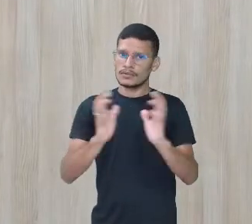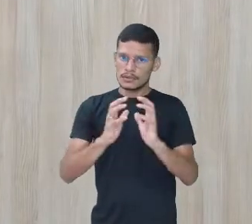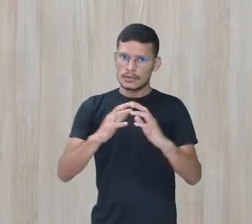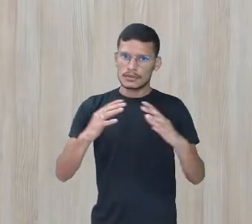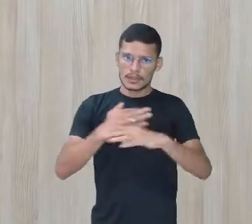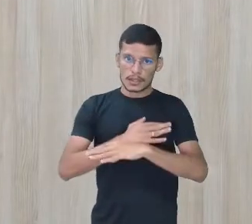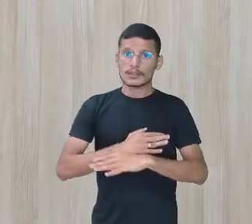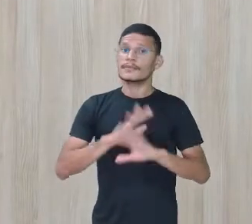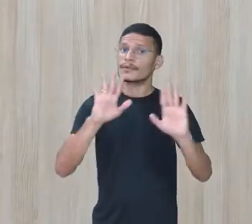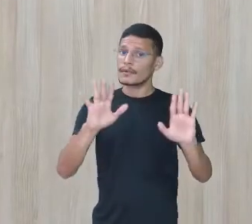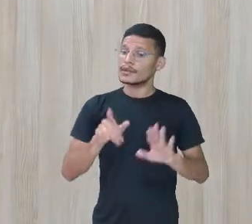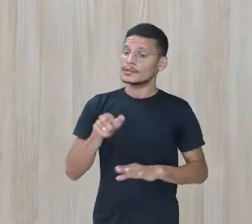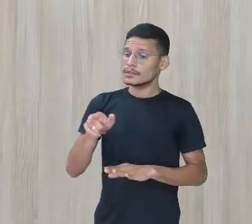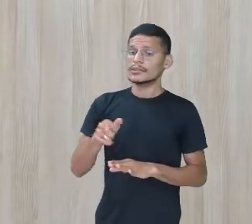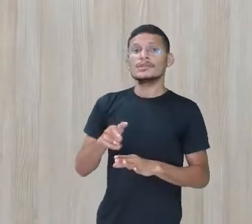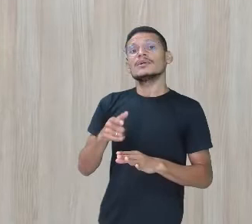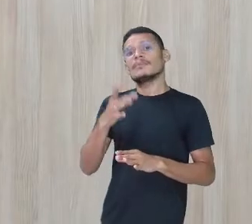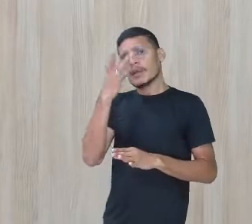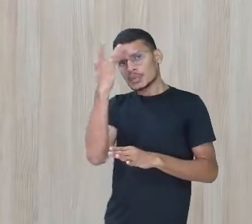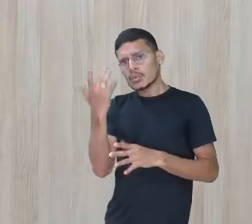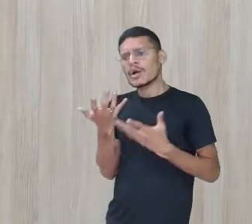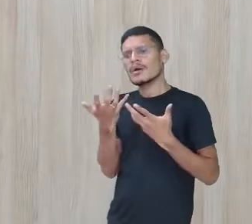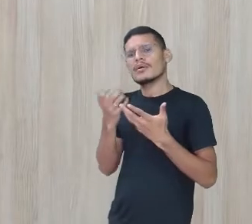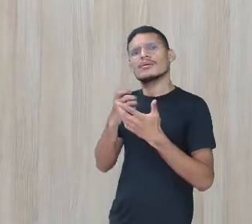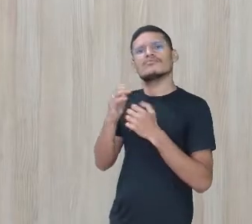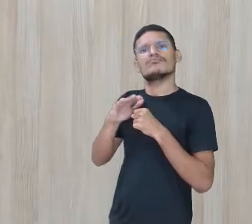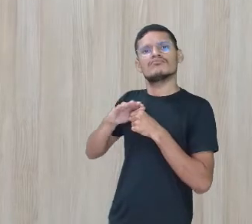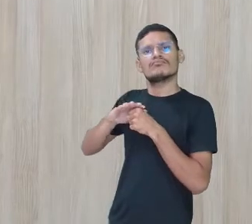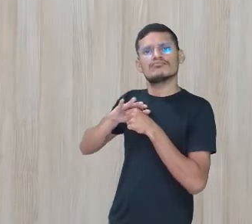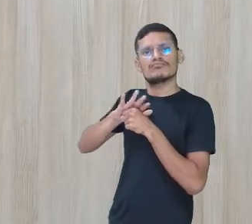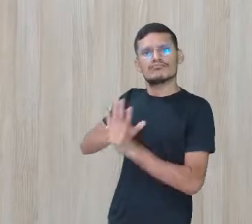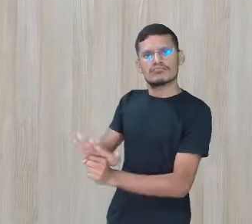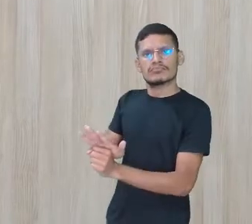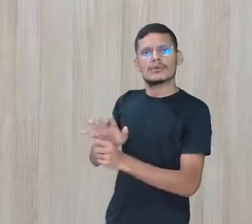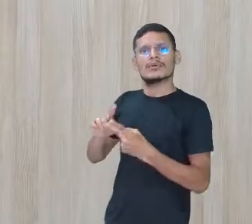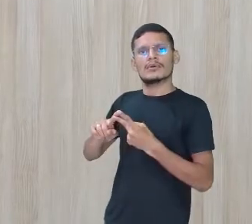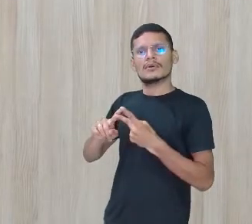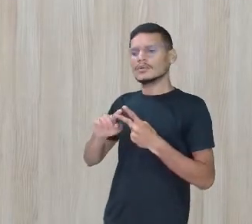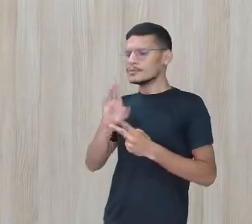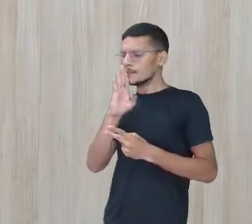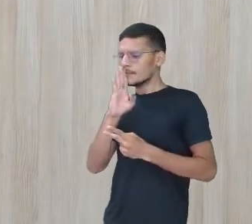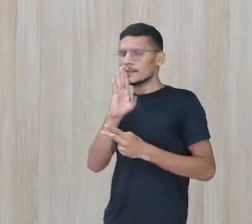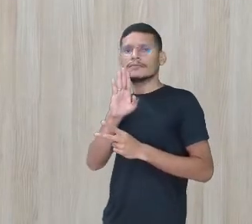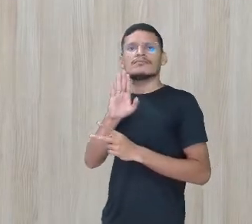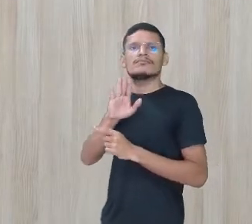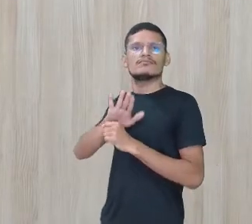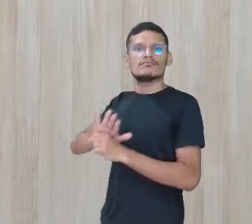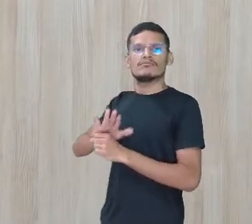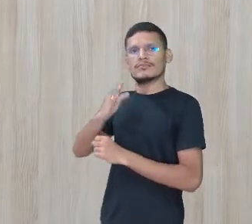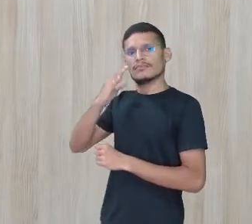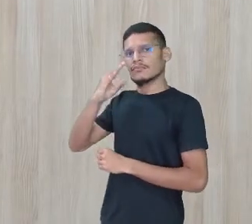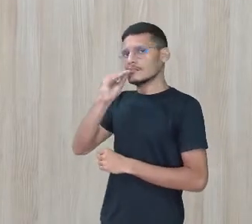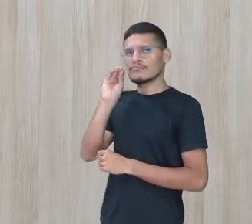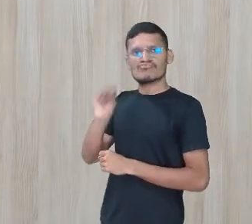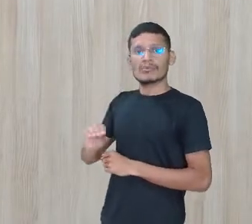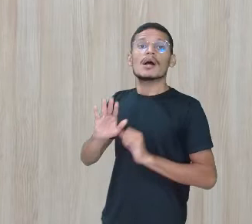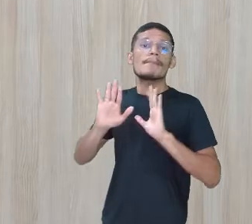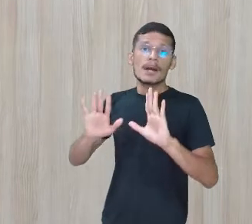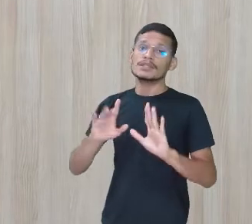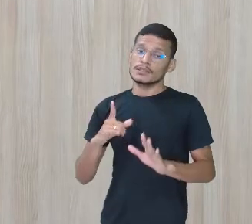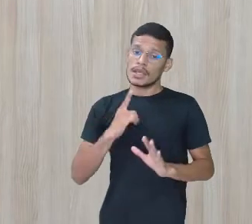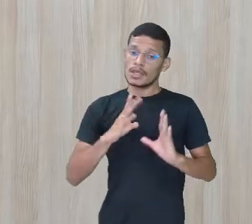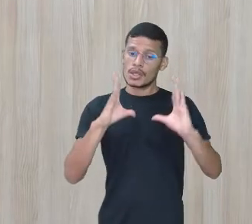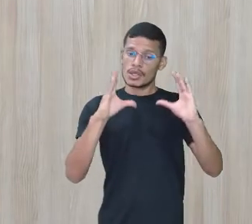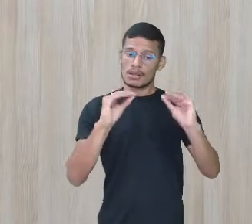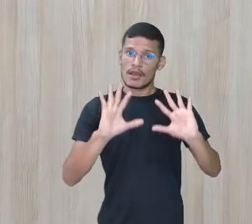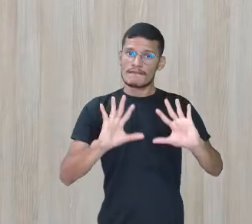durante muito tempo tentaram reprimir, tentaram excluir, silenciar, né, mas quando a gente vê um evento como a Noite dos Tambores Silenciosos,